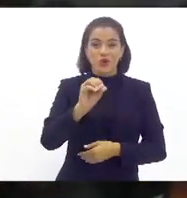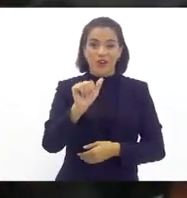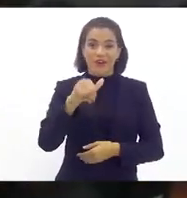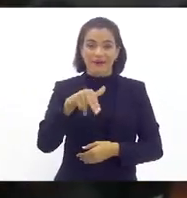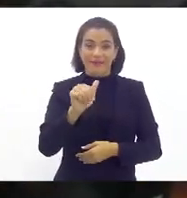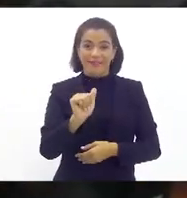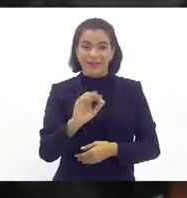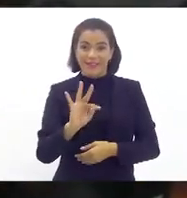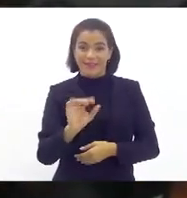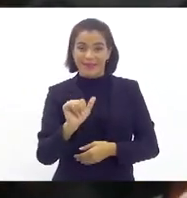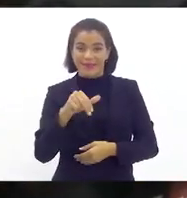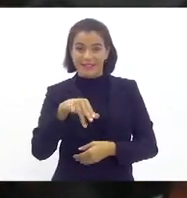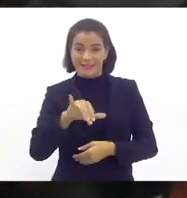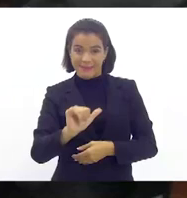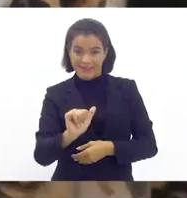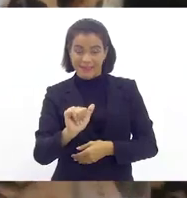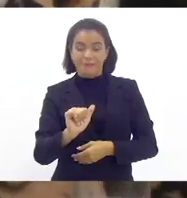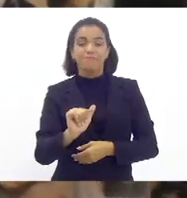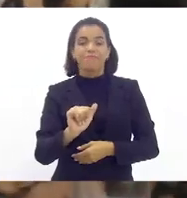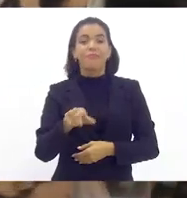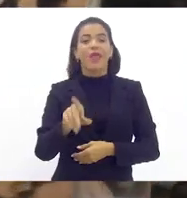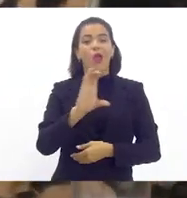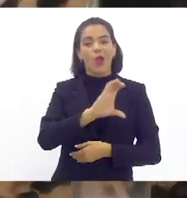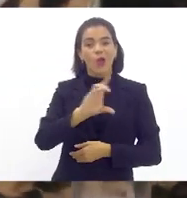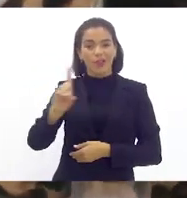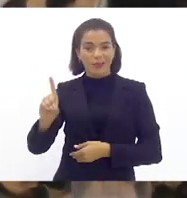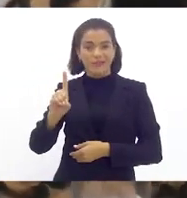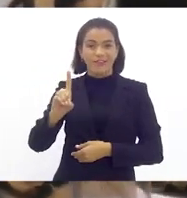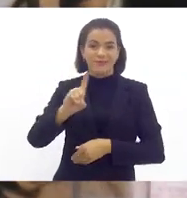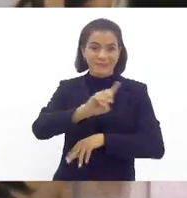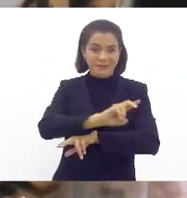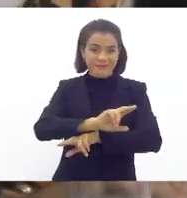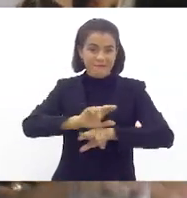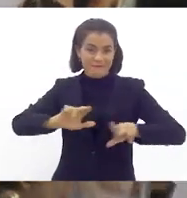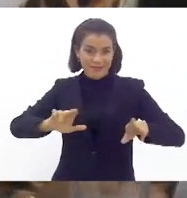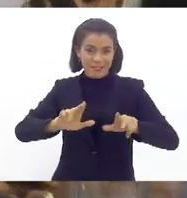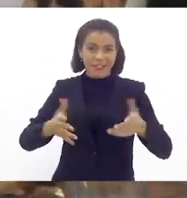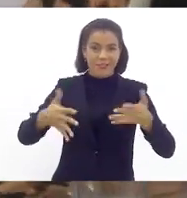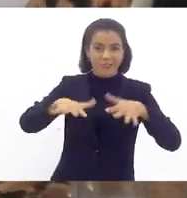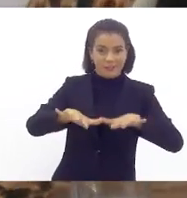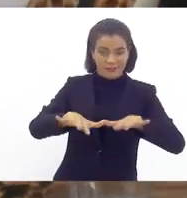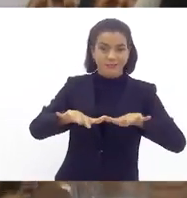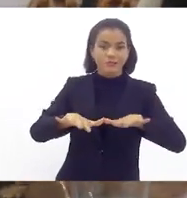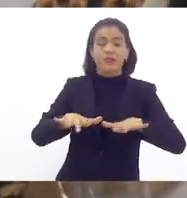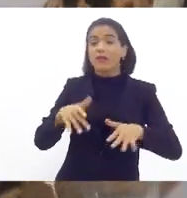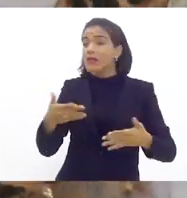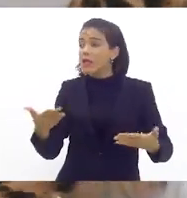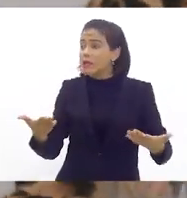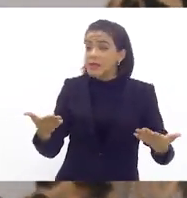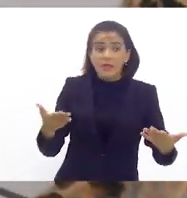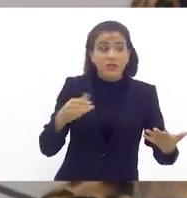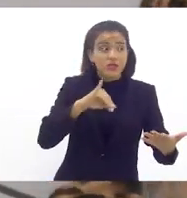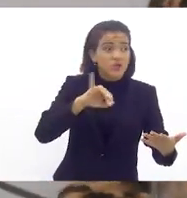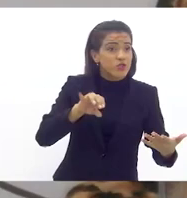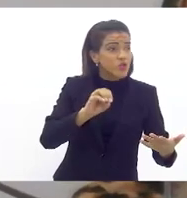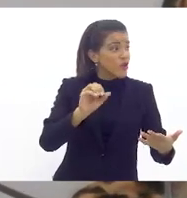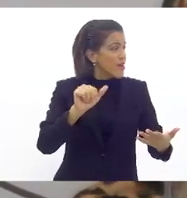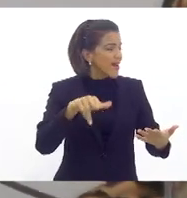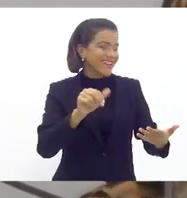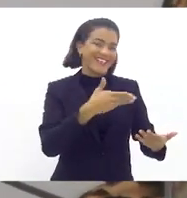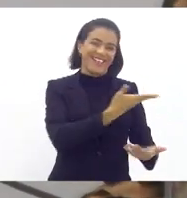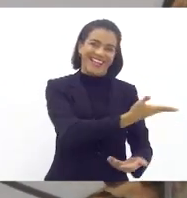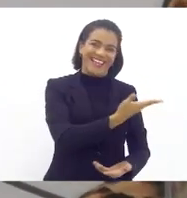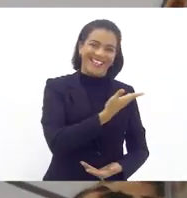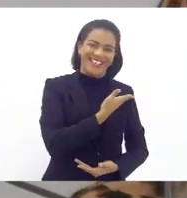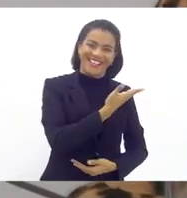dos Anjos, que é coordenadora de diversidade e inclusão da SEDUC, tem horário. Cadê a Joana? Estou aqui. Está aqui.